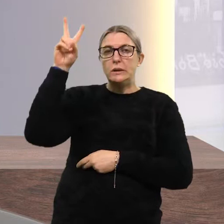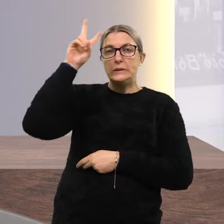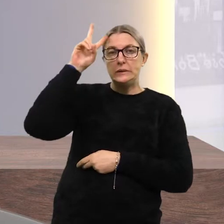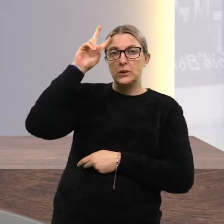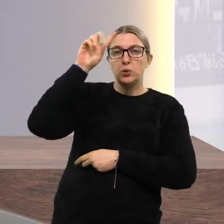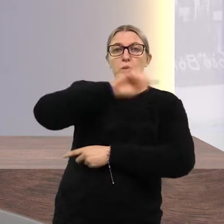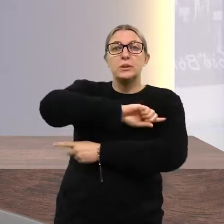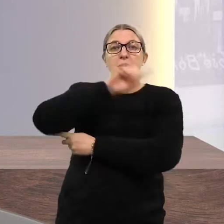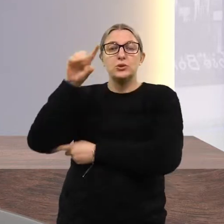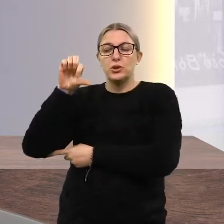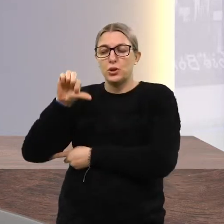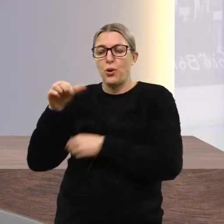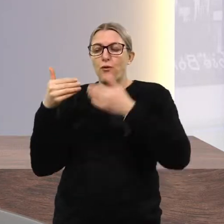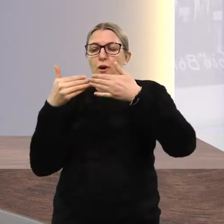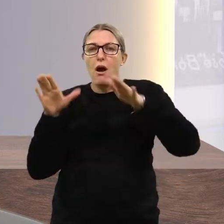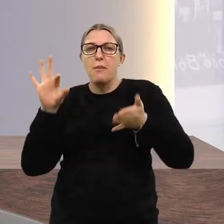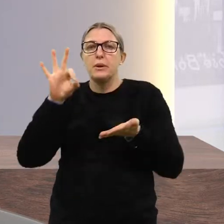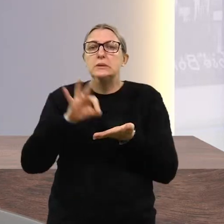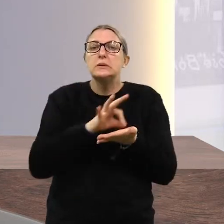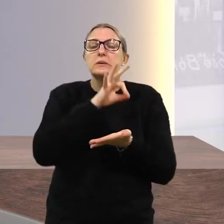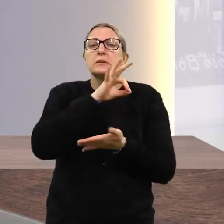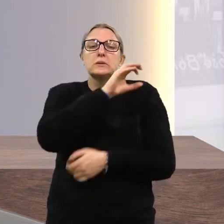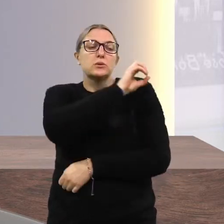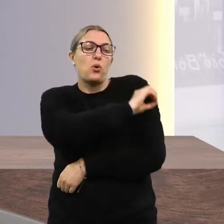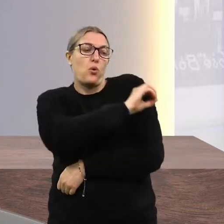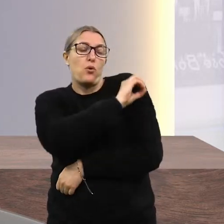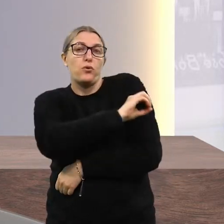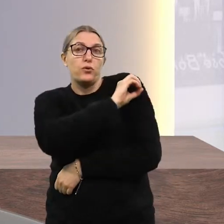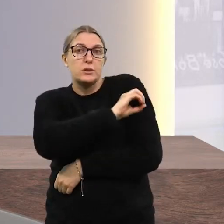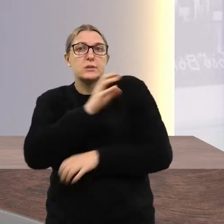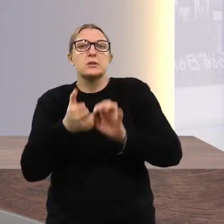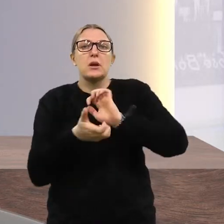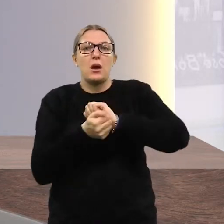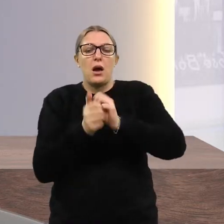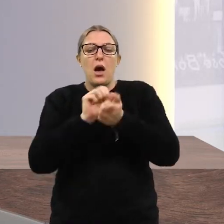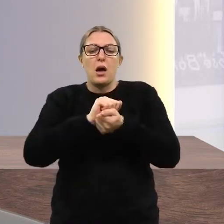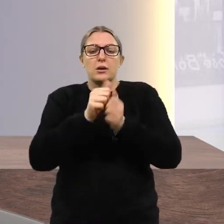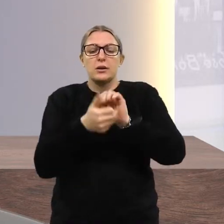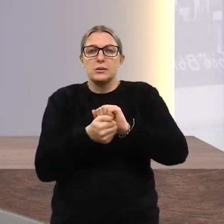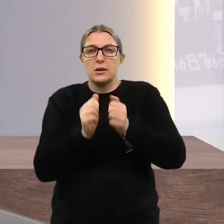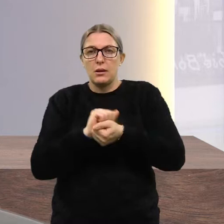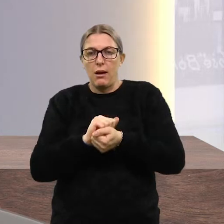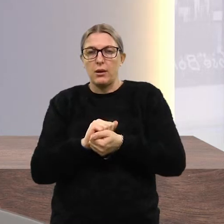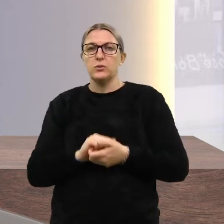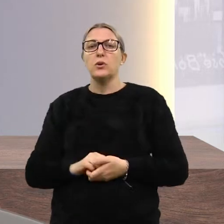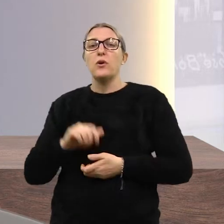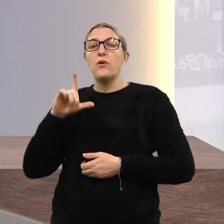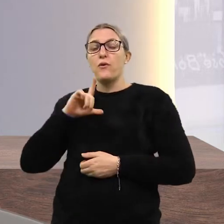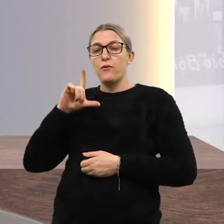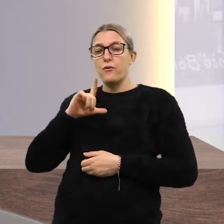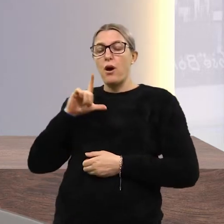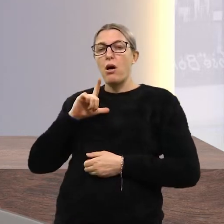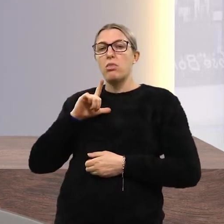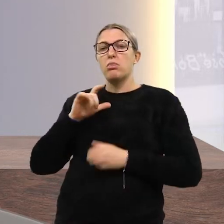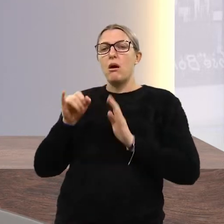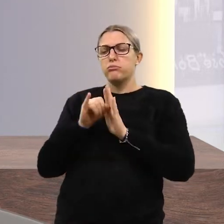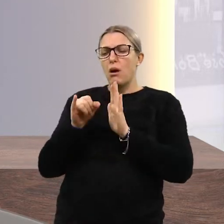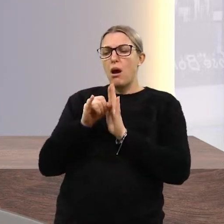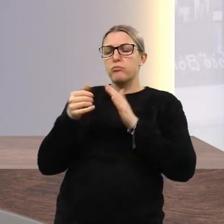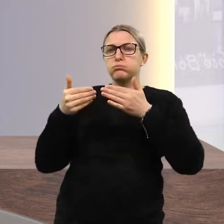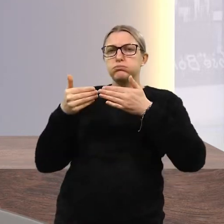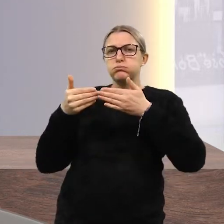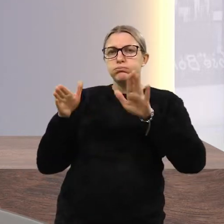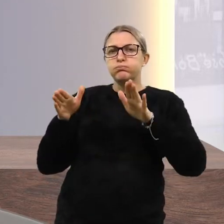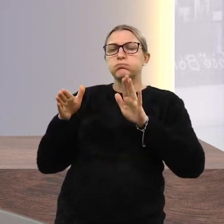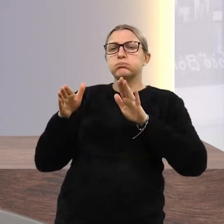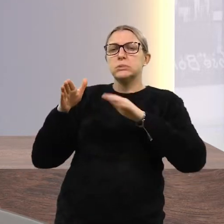Serão abertas na próxima segunda-feira, dia 9, as inscrições para oficineiros de artesanato. O